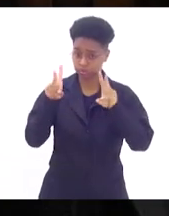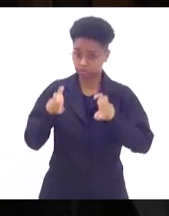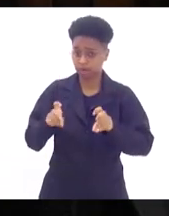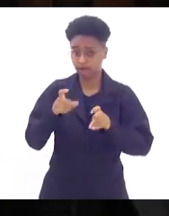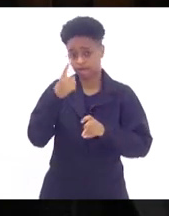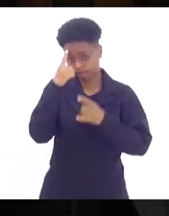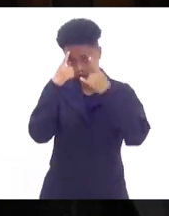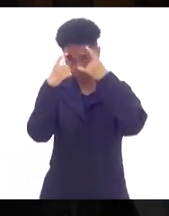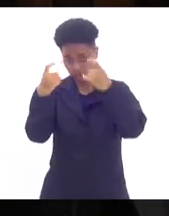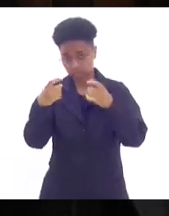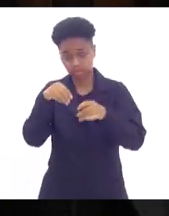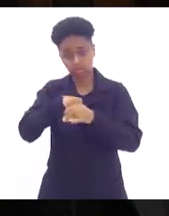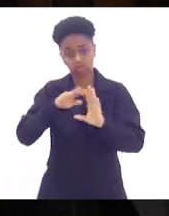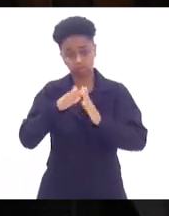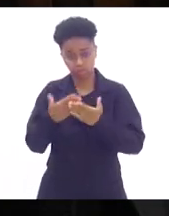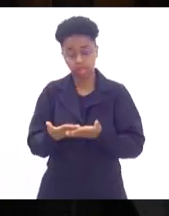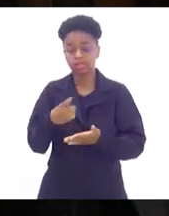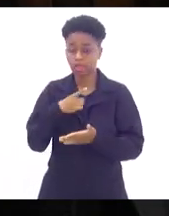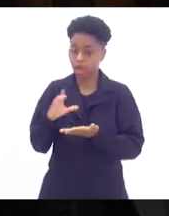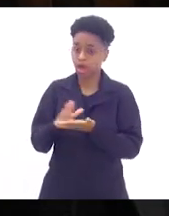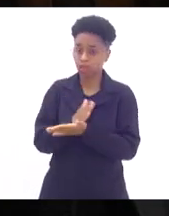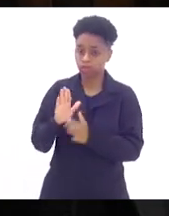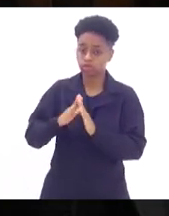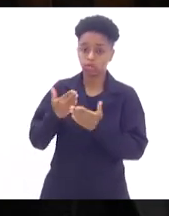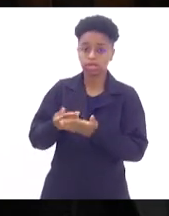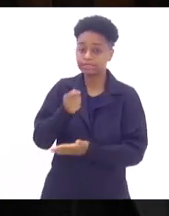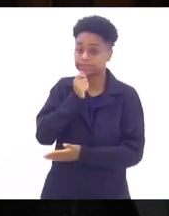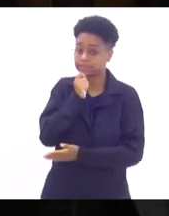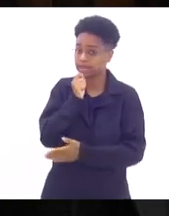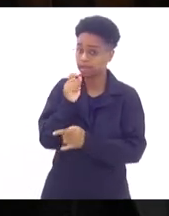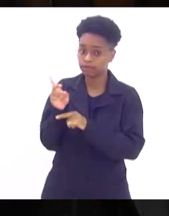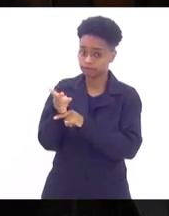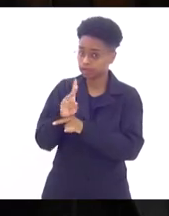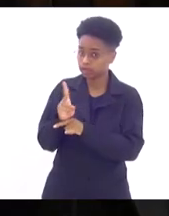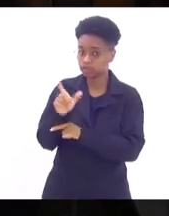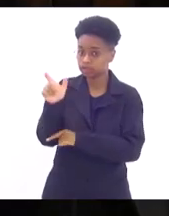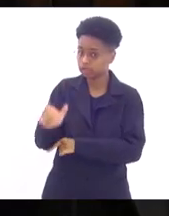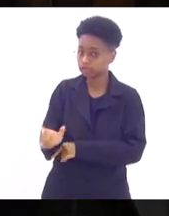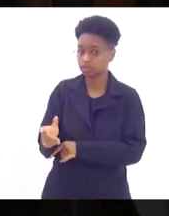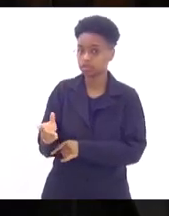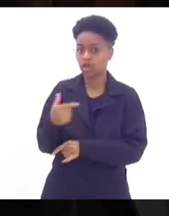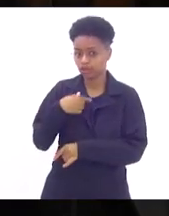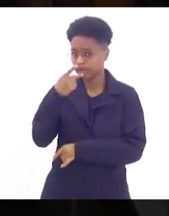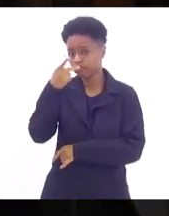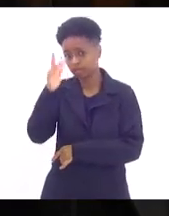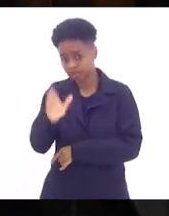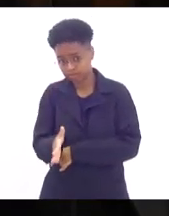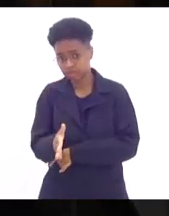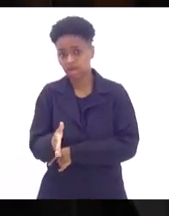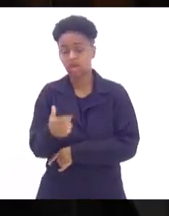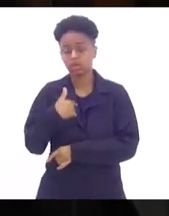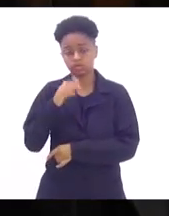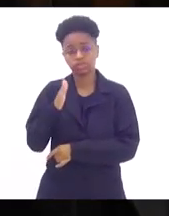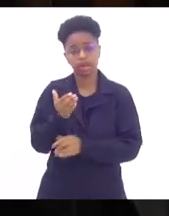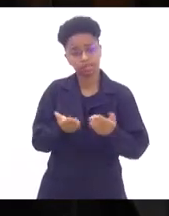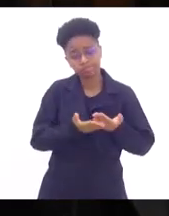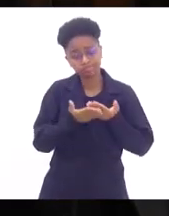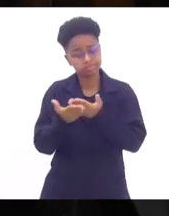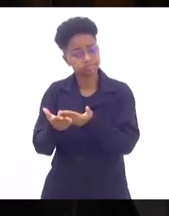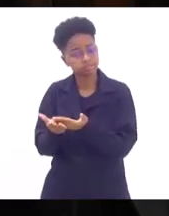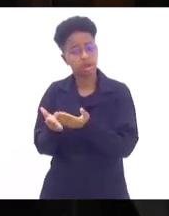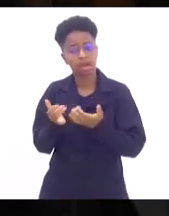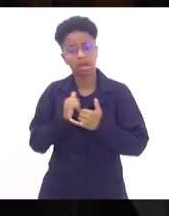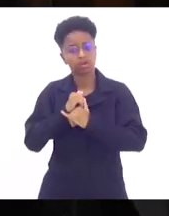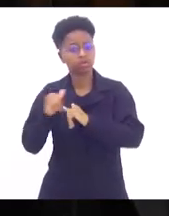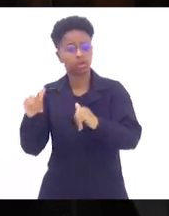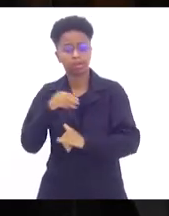muitas escolas continuam sem porteiro como eu já falei nessa Tribuna como eu Já encaminhei para o Ministério Público